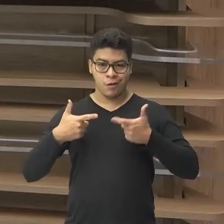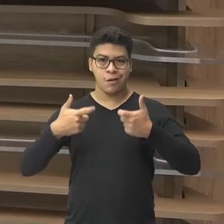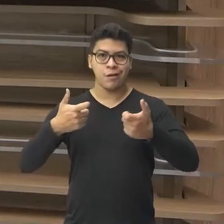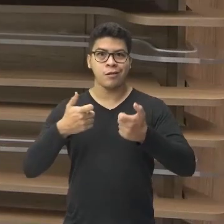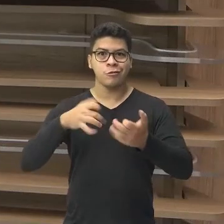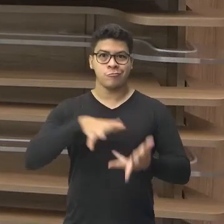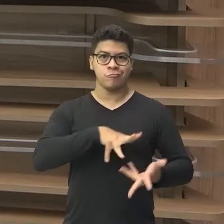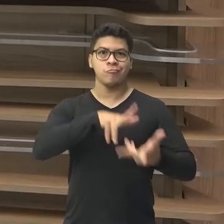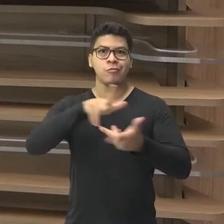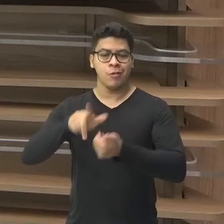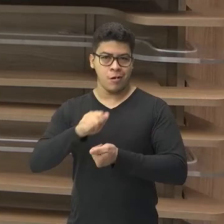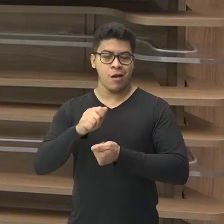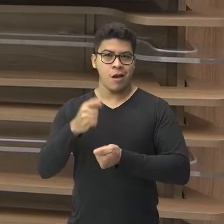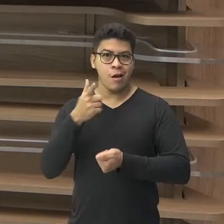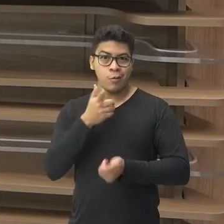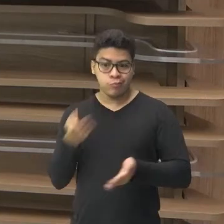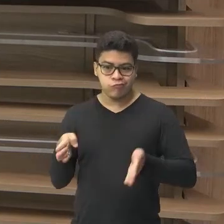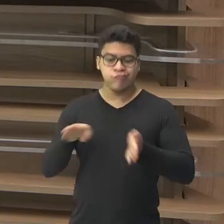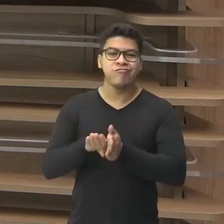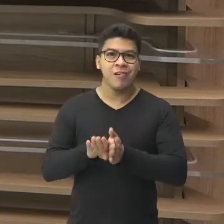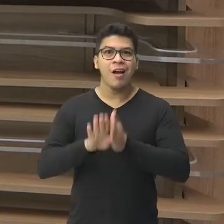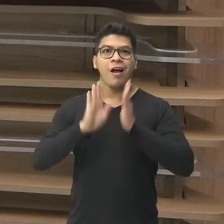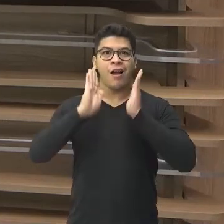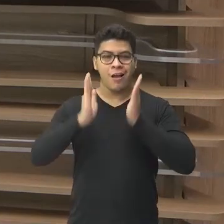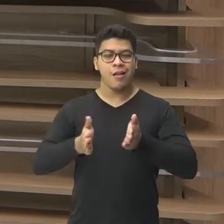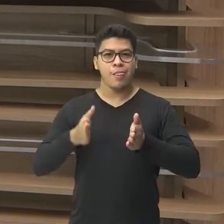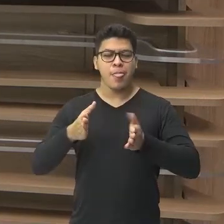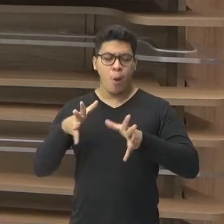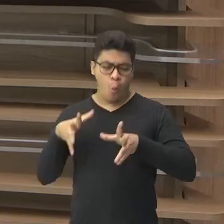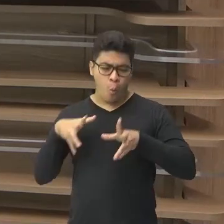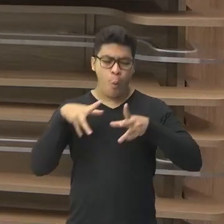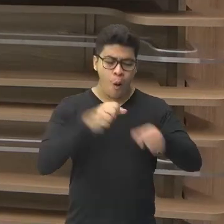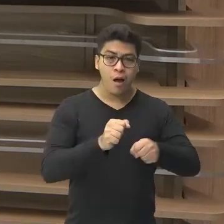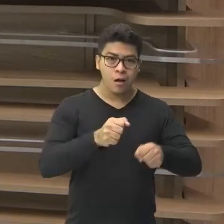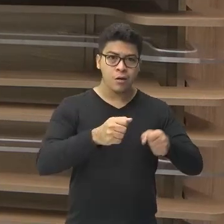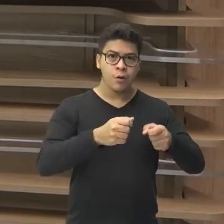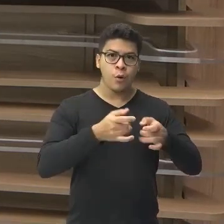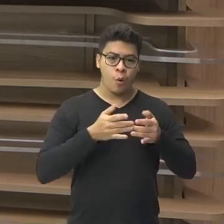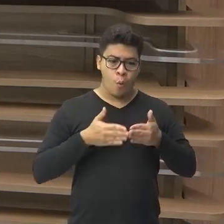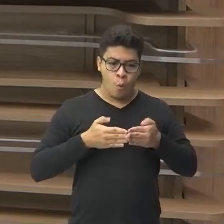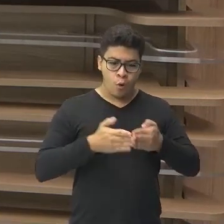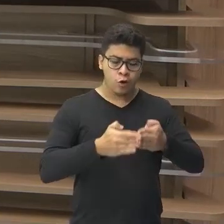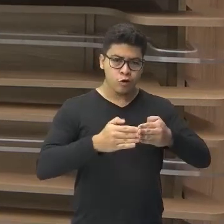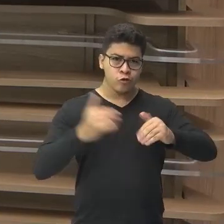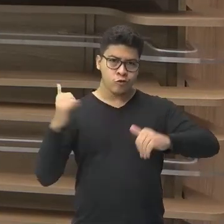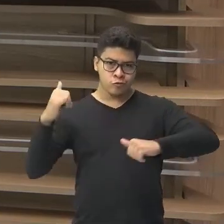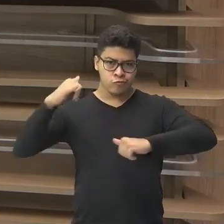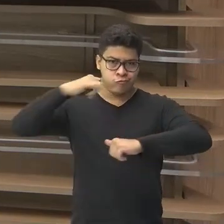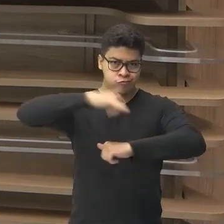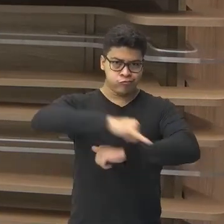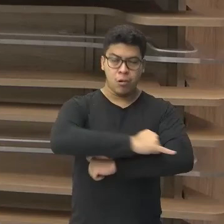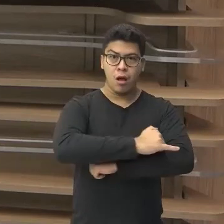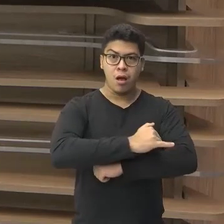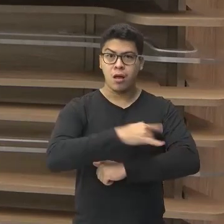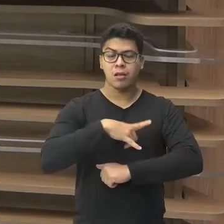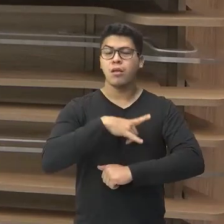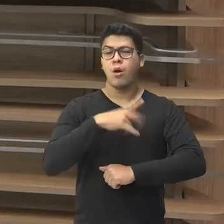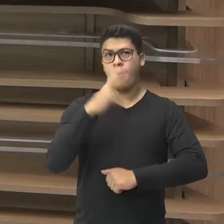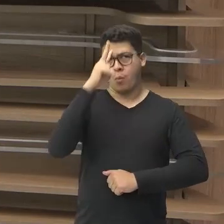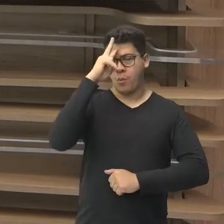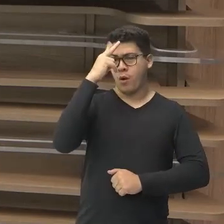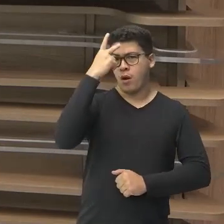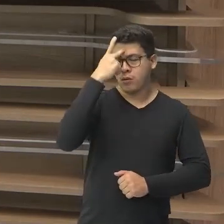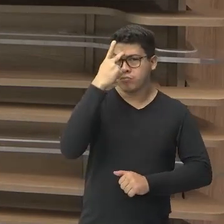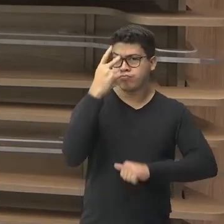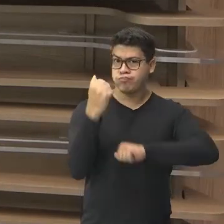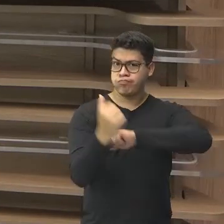é realmente isso. O ataque a Pearl Harbor muda, inclusive, a opinião dos estadunidenses, né, que